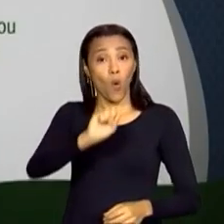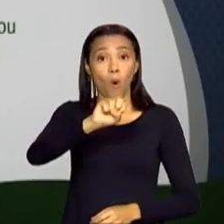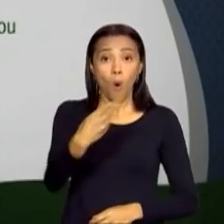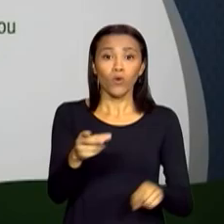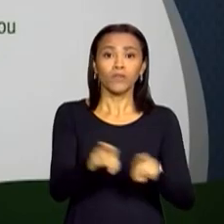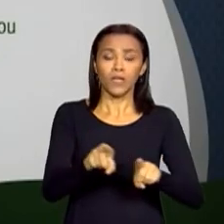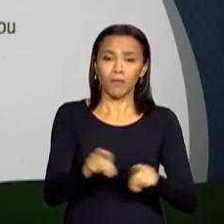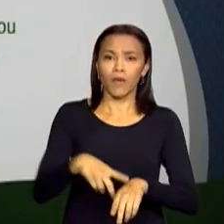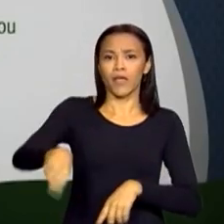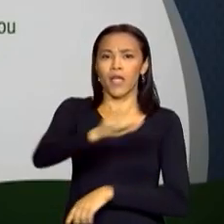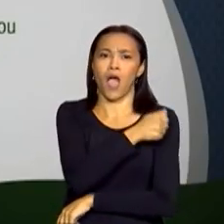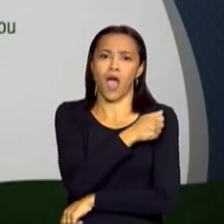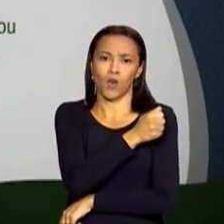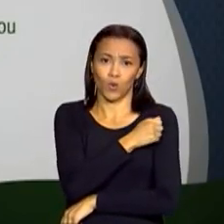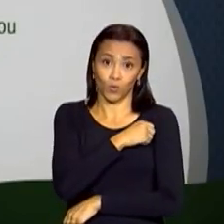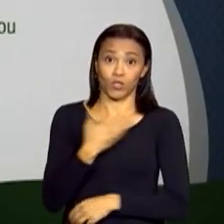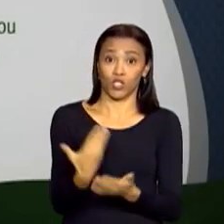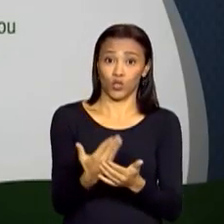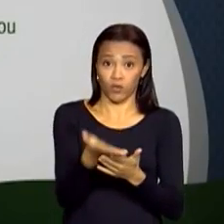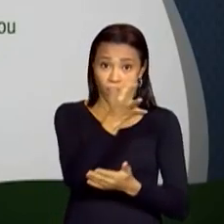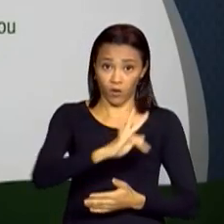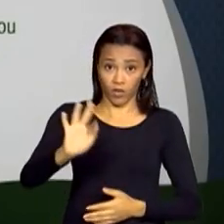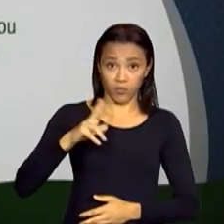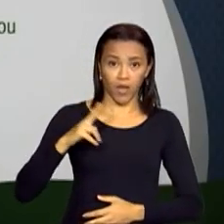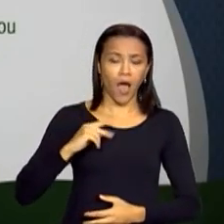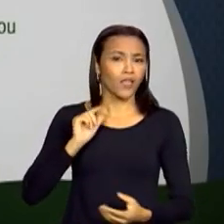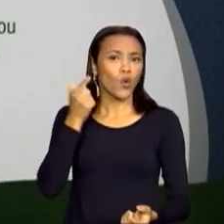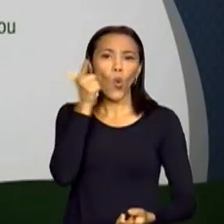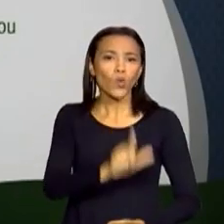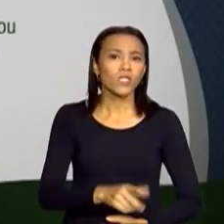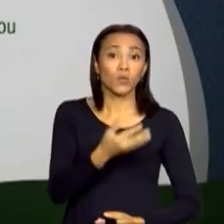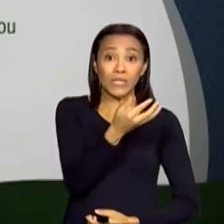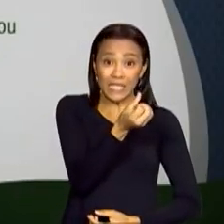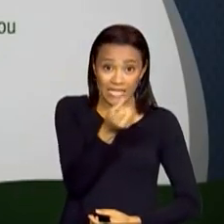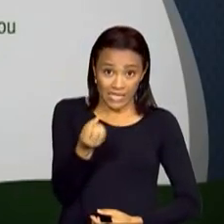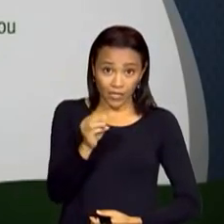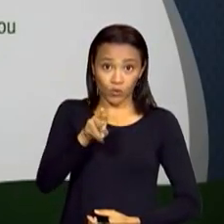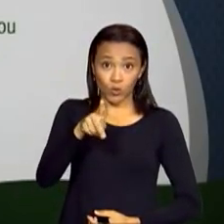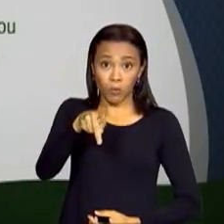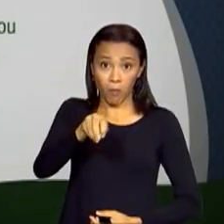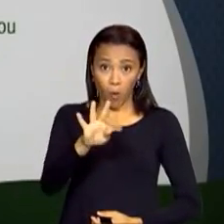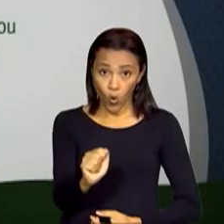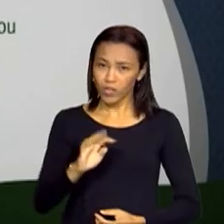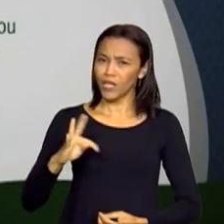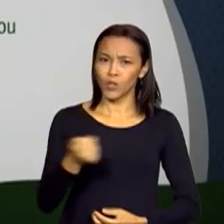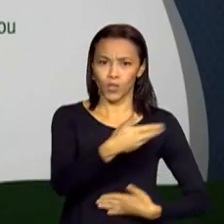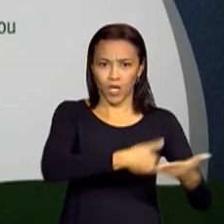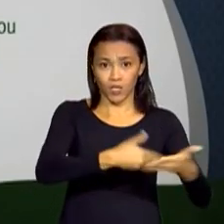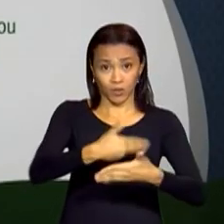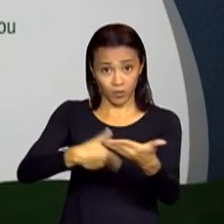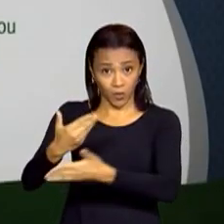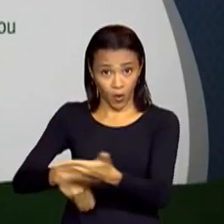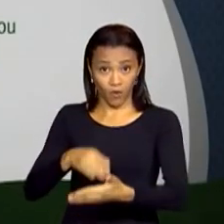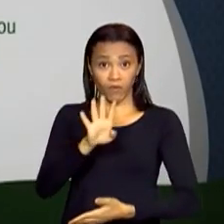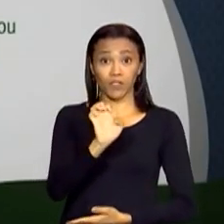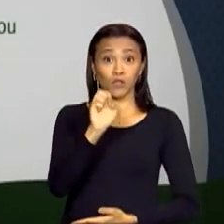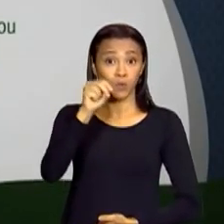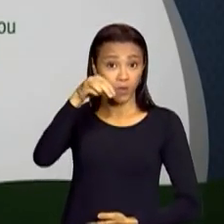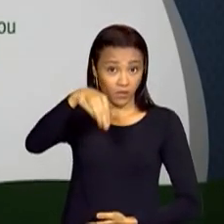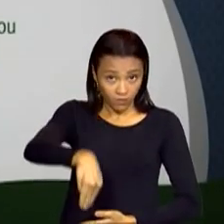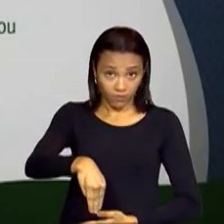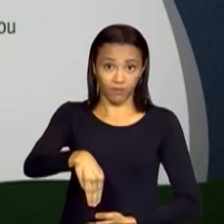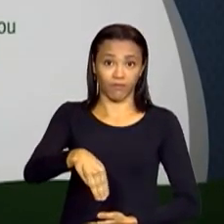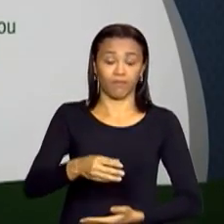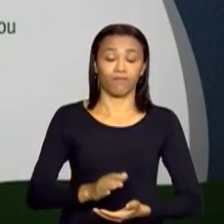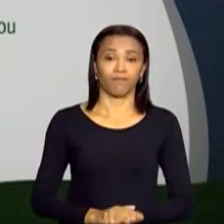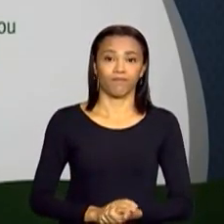a alunos de instituições privadas que tenham obtido no mínimo 600 pontos em todas as edições do Exame Nacional do